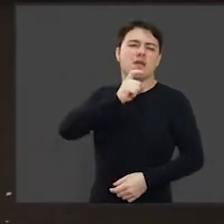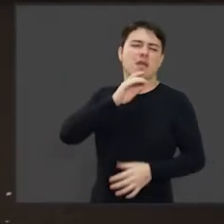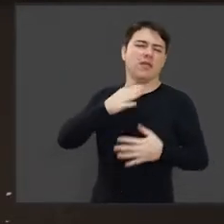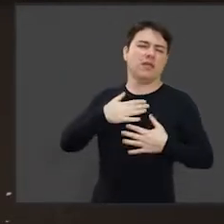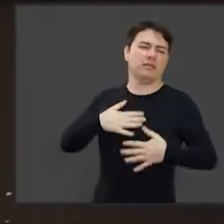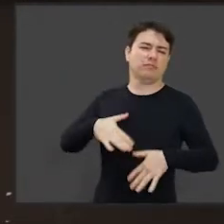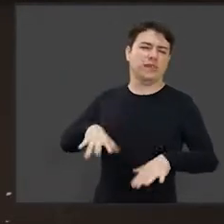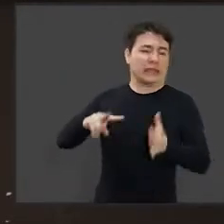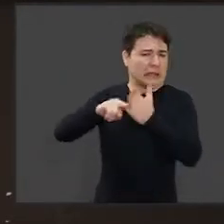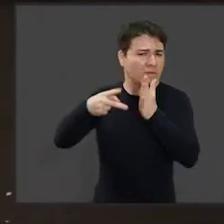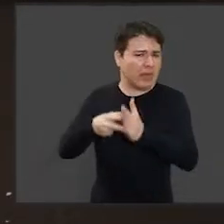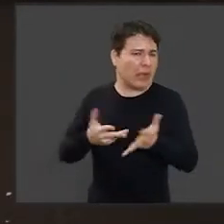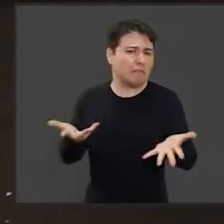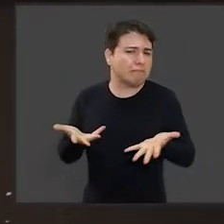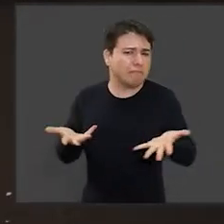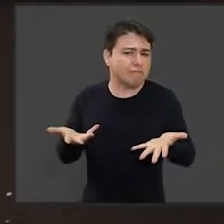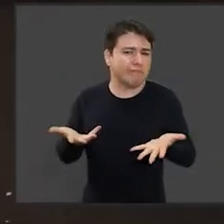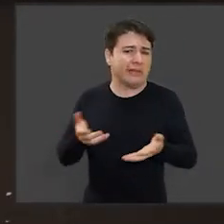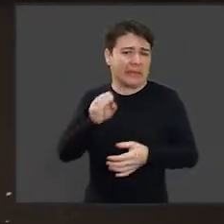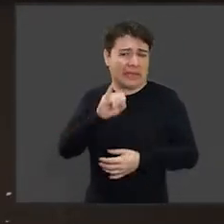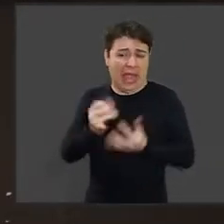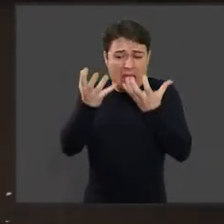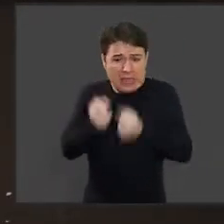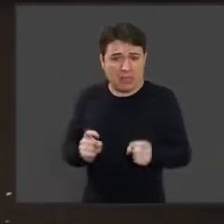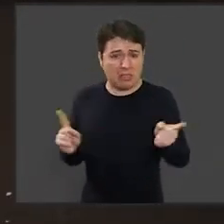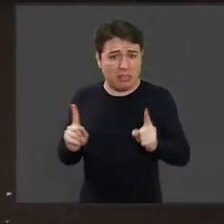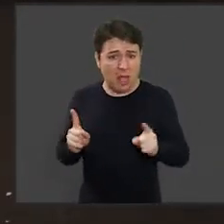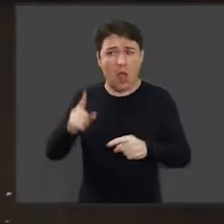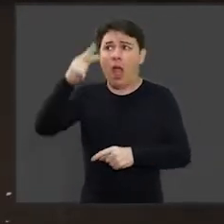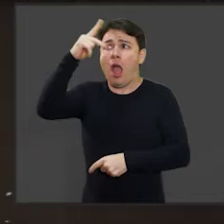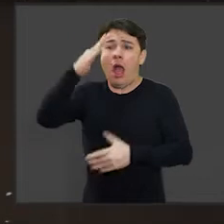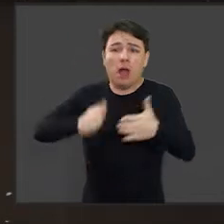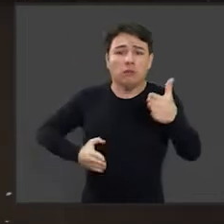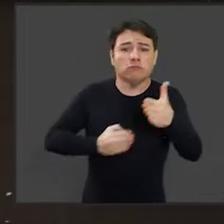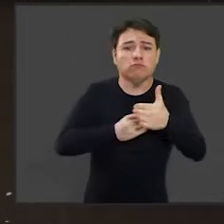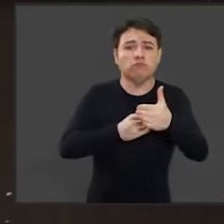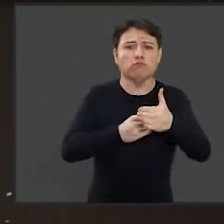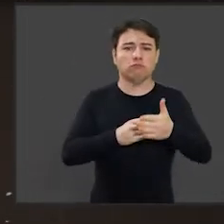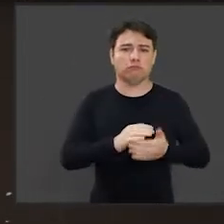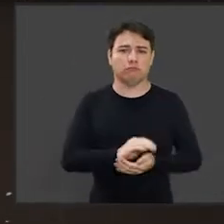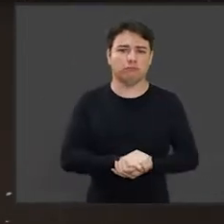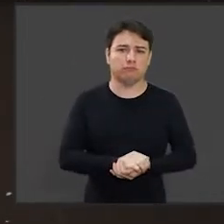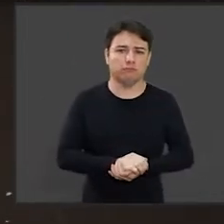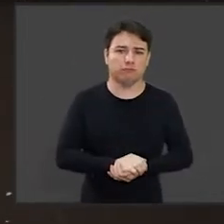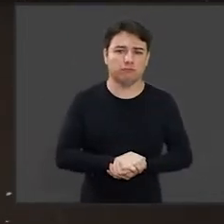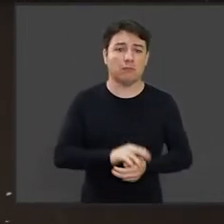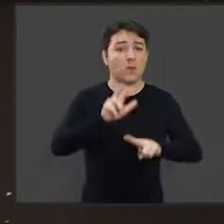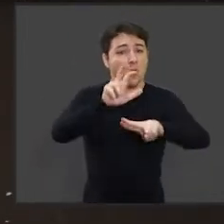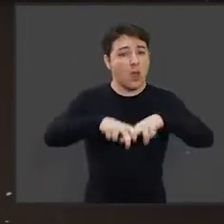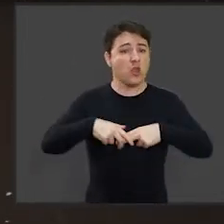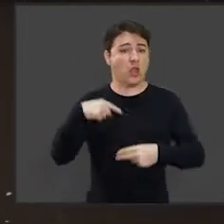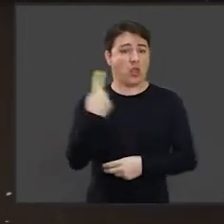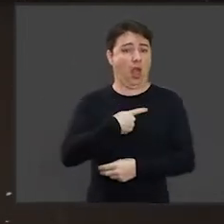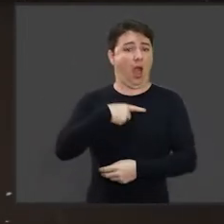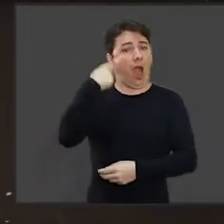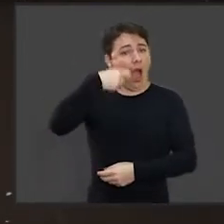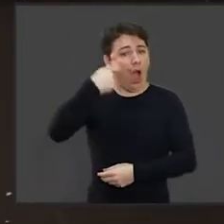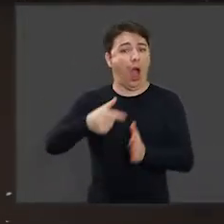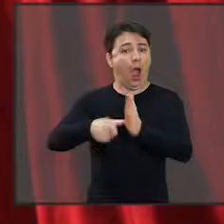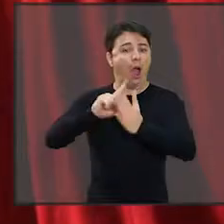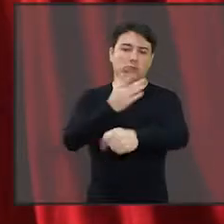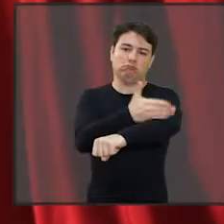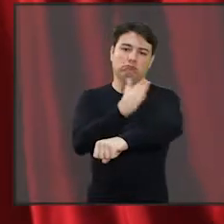estão. Não ia ter história para contar. Então os improvisadores se treinam para aceitar aquilo que meu colega de cena está tentando me